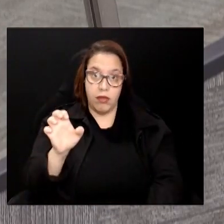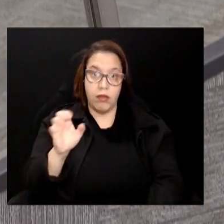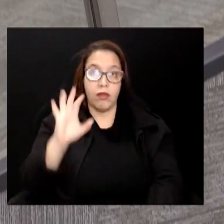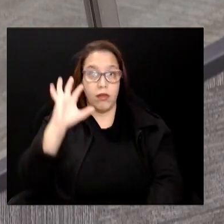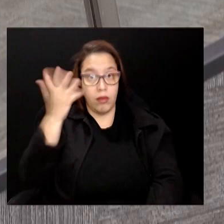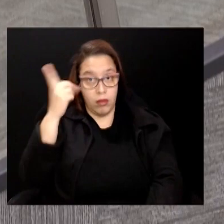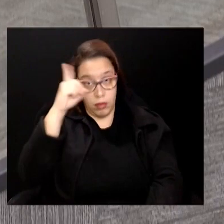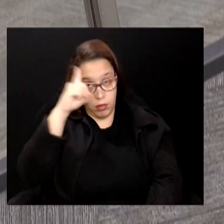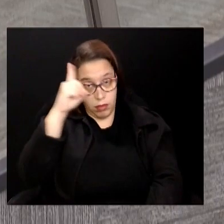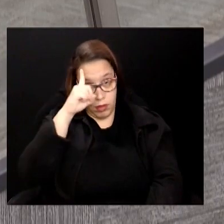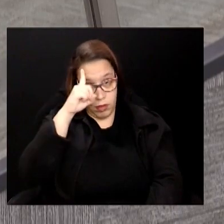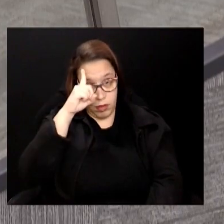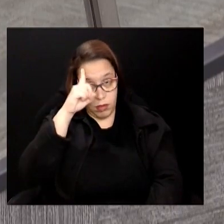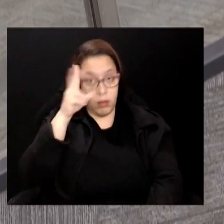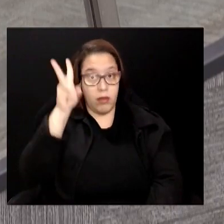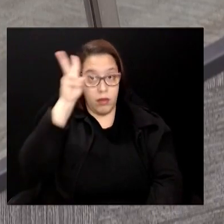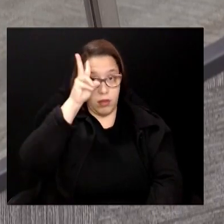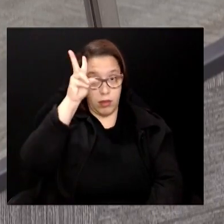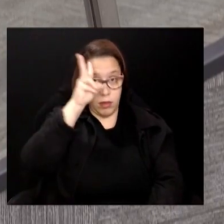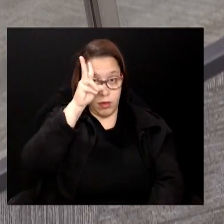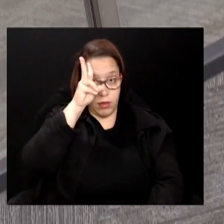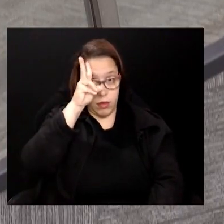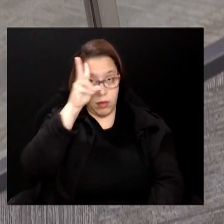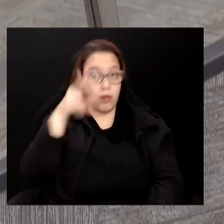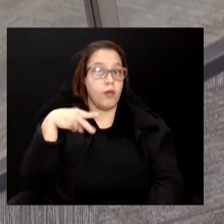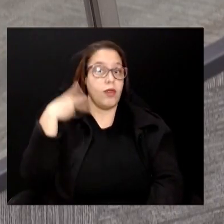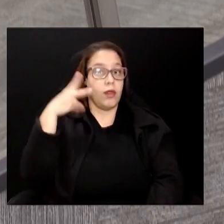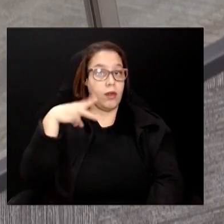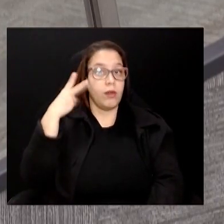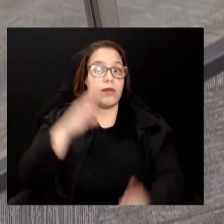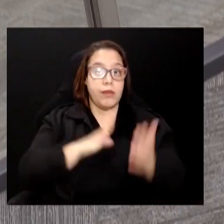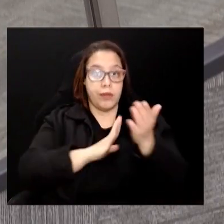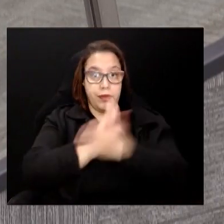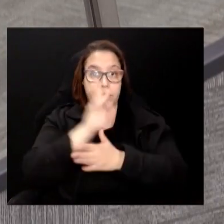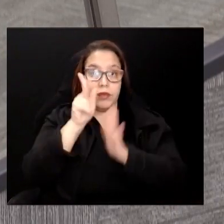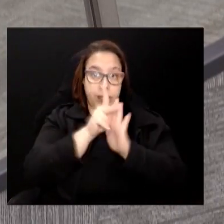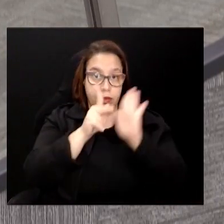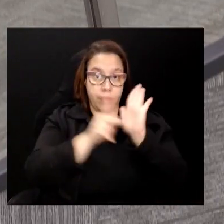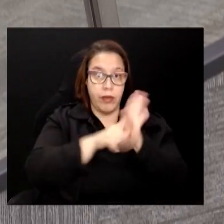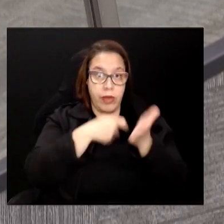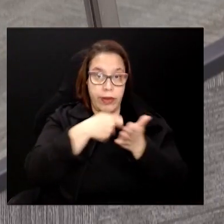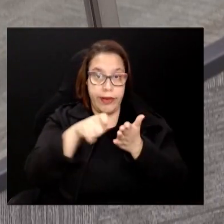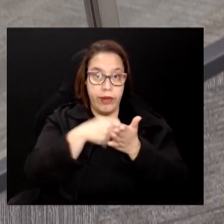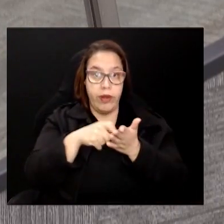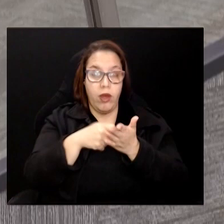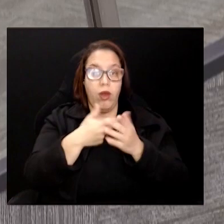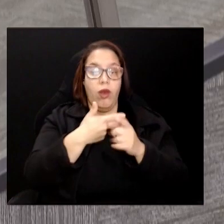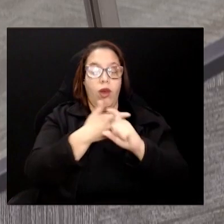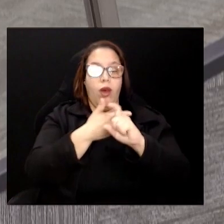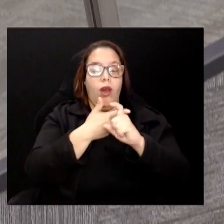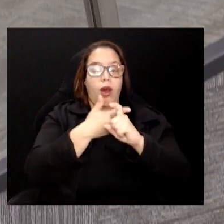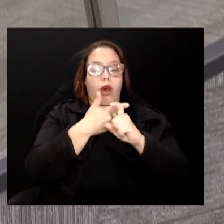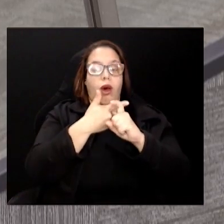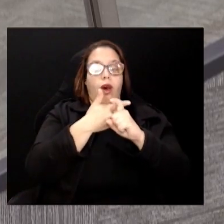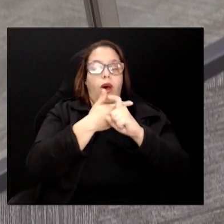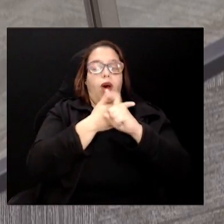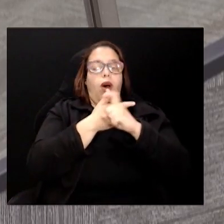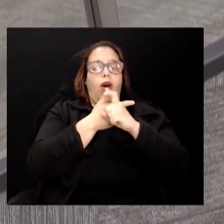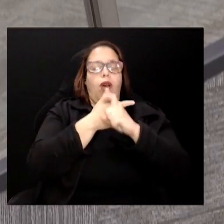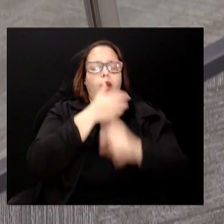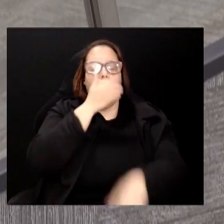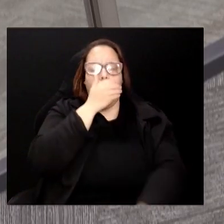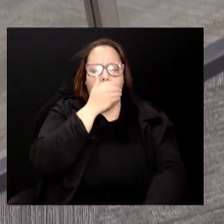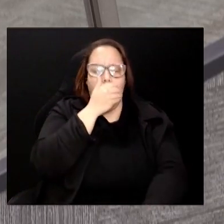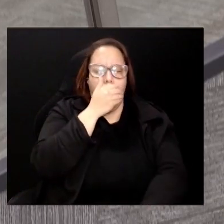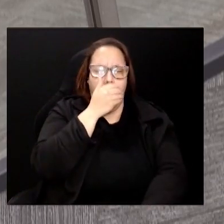nesta segunda-feira, os vereadores aprovaram projetos de autoria do Executivo. Um deles trata de